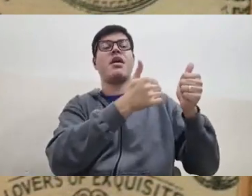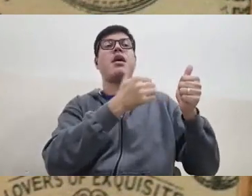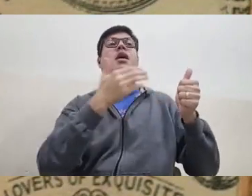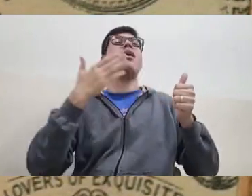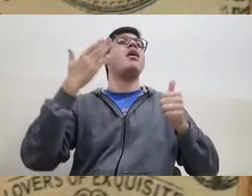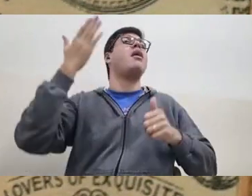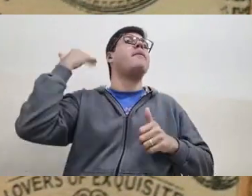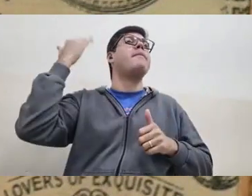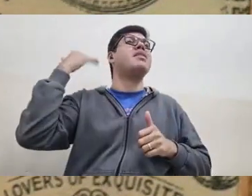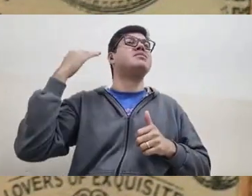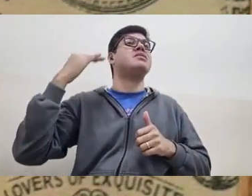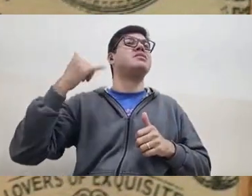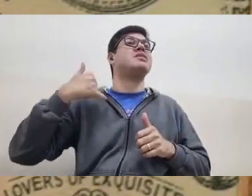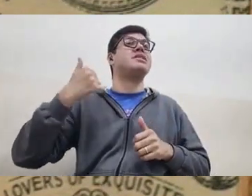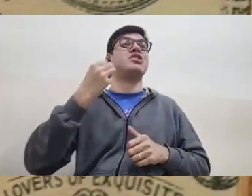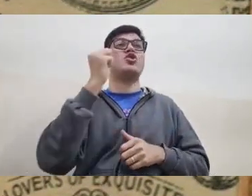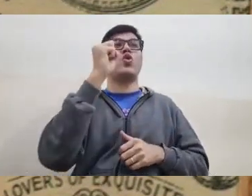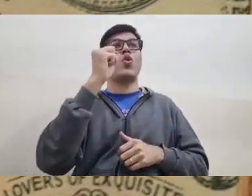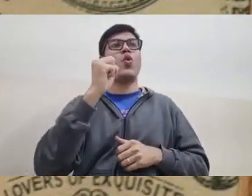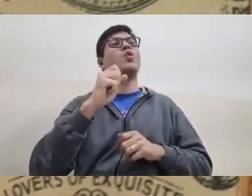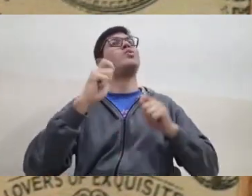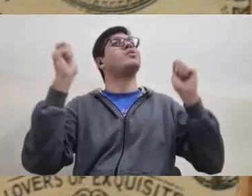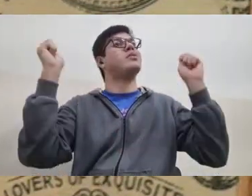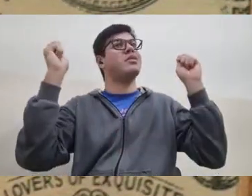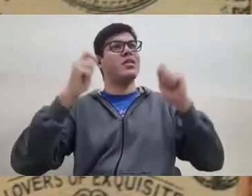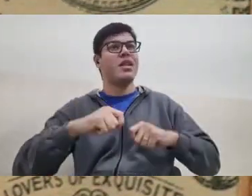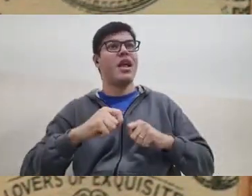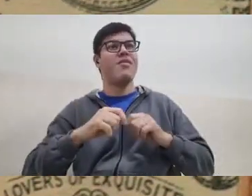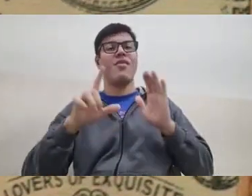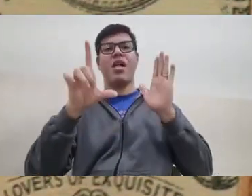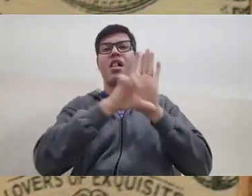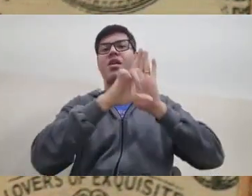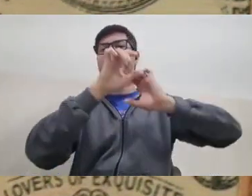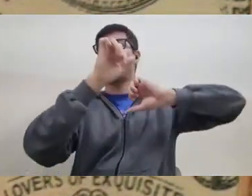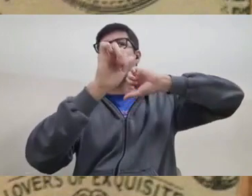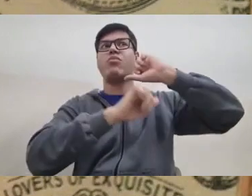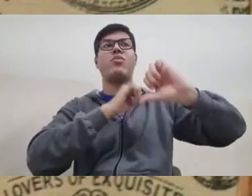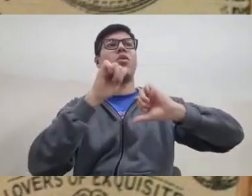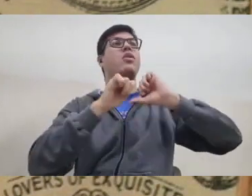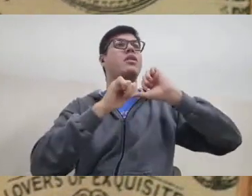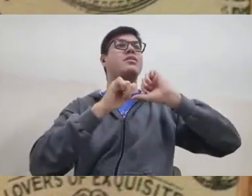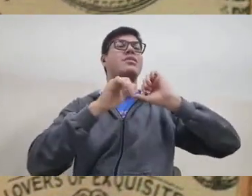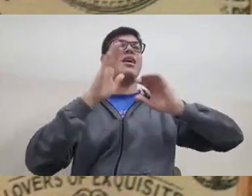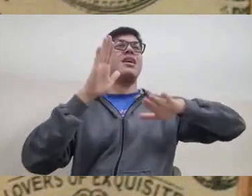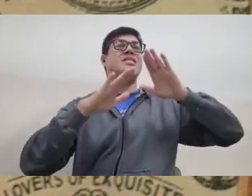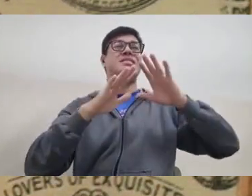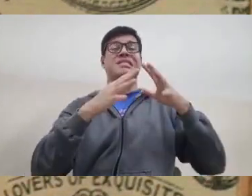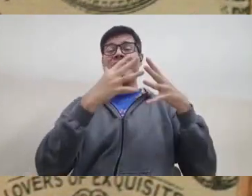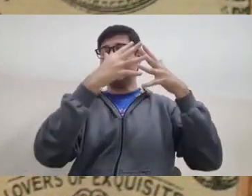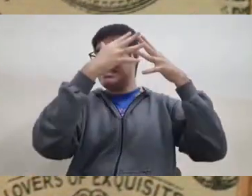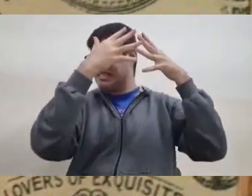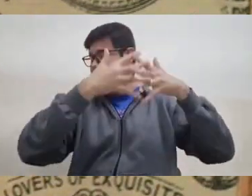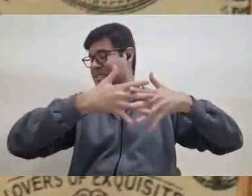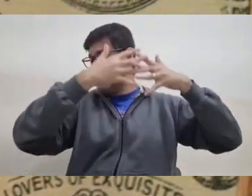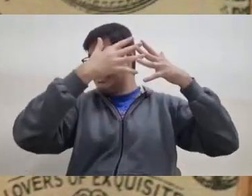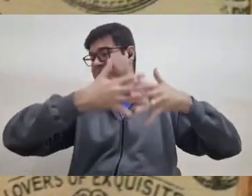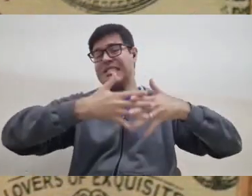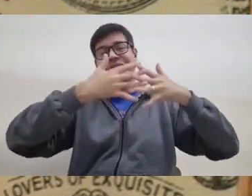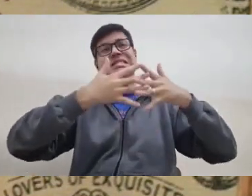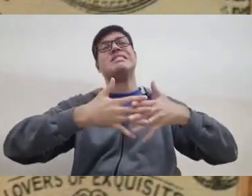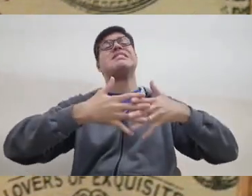a minha época pegava até de oito anos permitia a lei muda para atrapalhar a vida